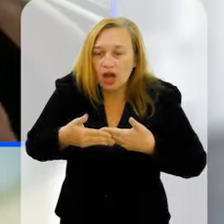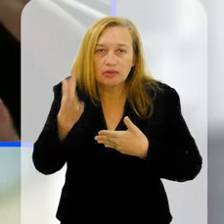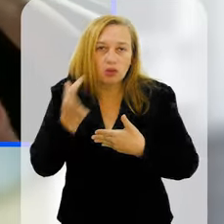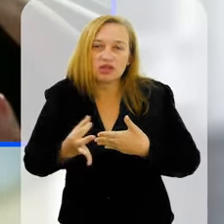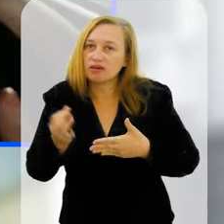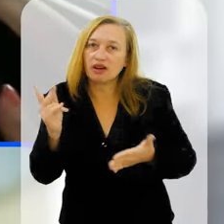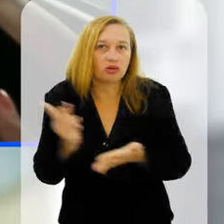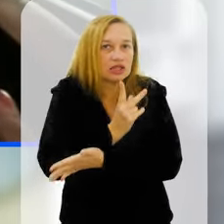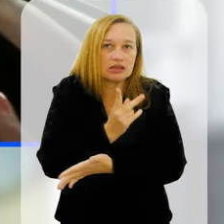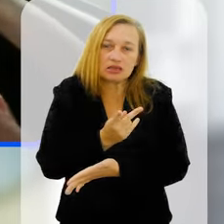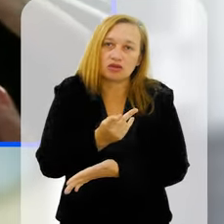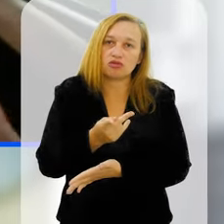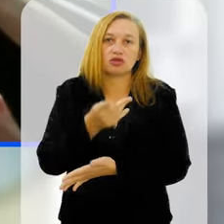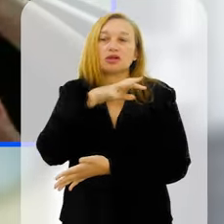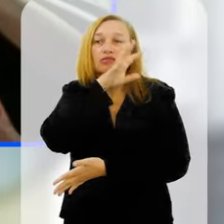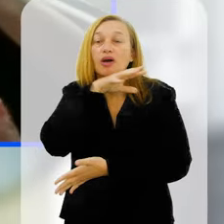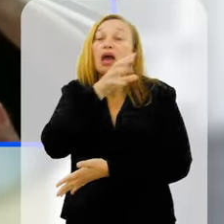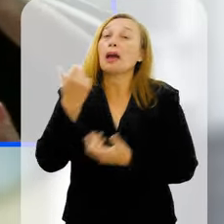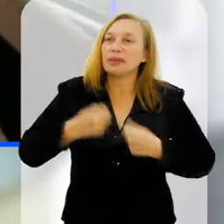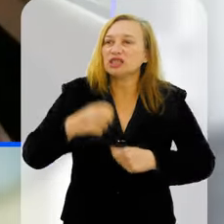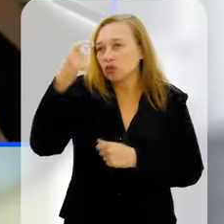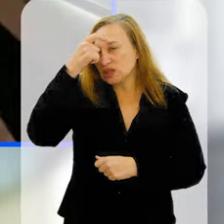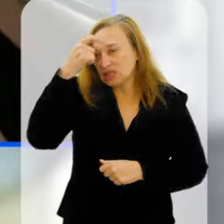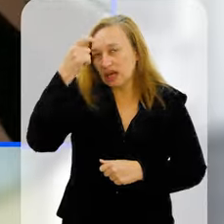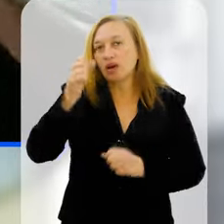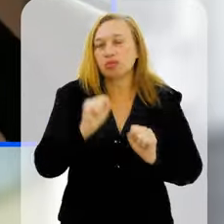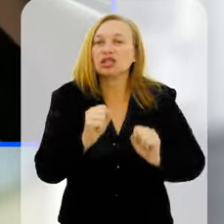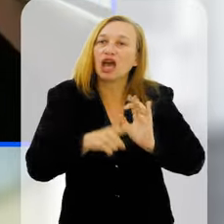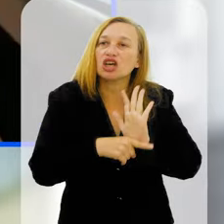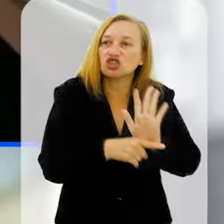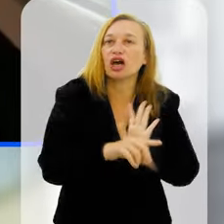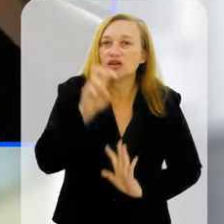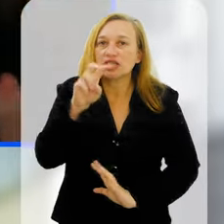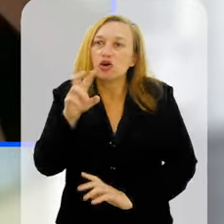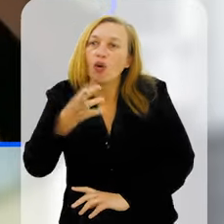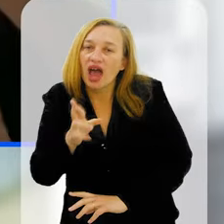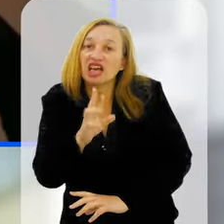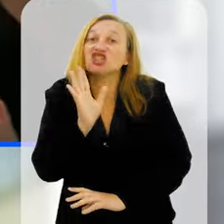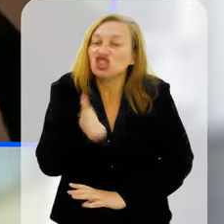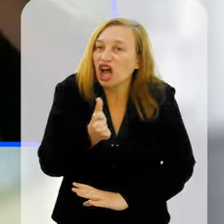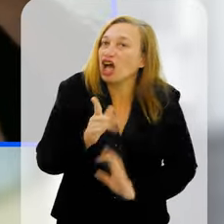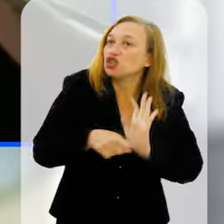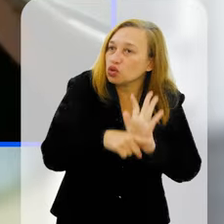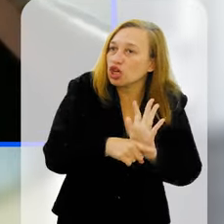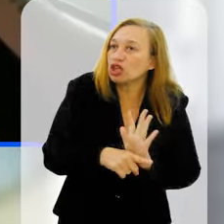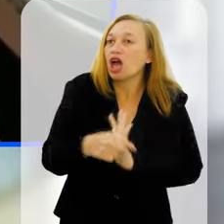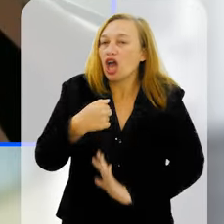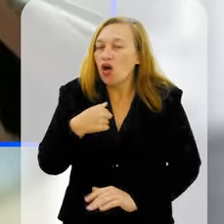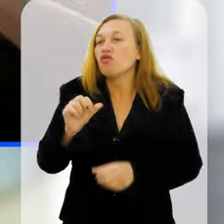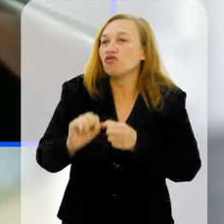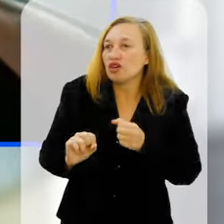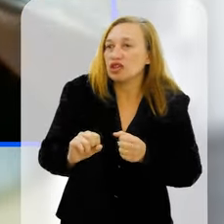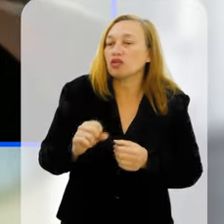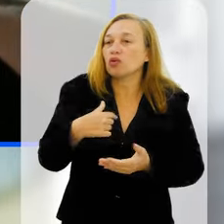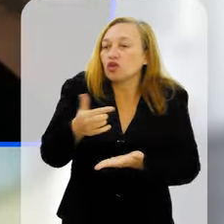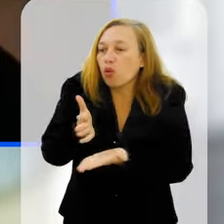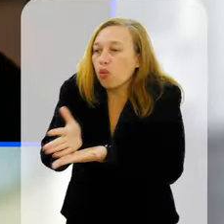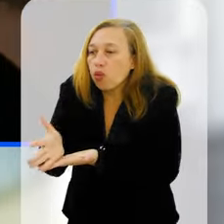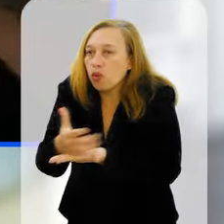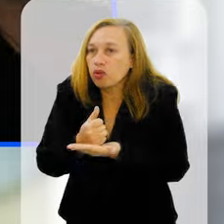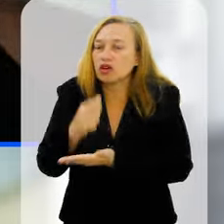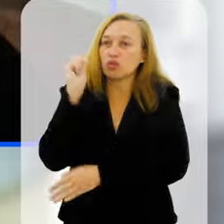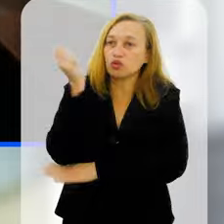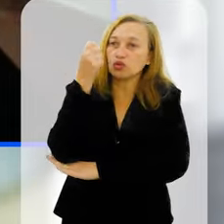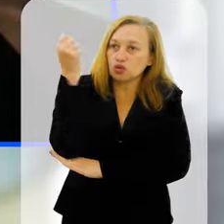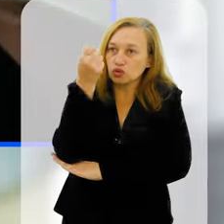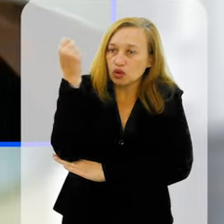relação de animais. Então, acho que a gente tem que se conscientizar e falar, cara, eu posso ajudar com R$ 5. Cara, já está ajudando. Foi o que eu fiz quando eu fiz a vaquinha